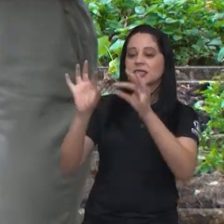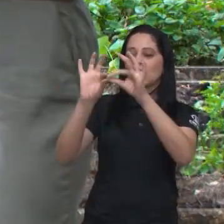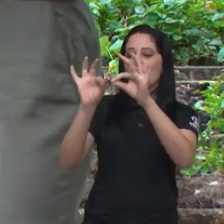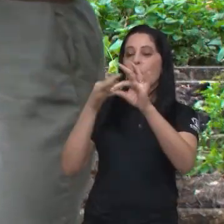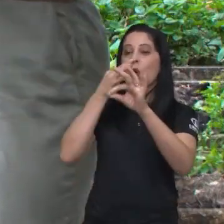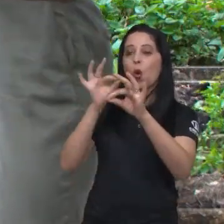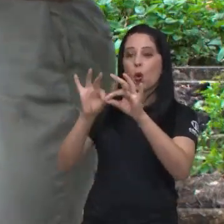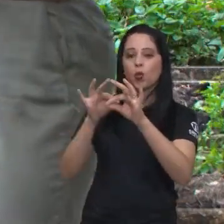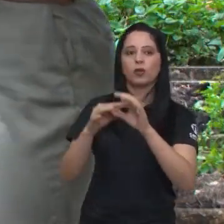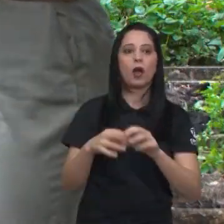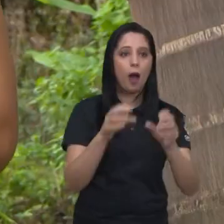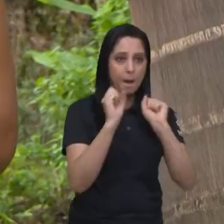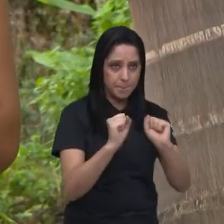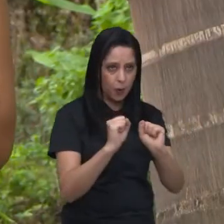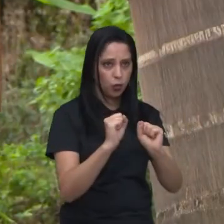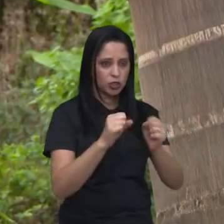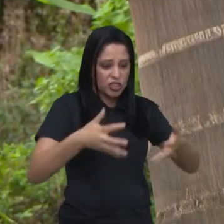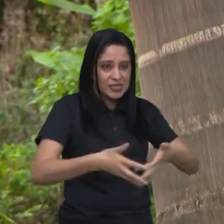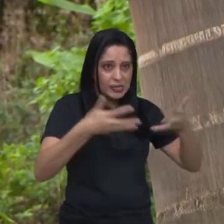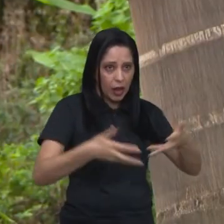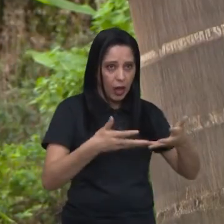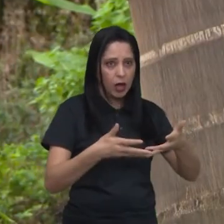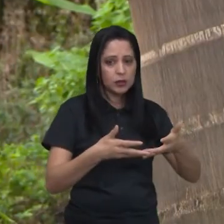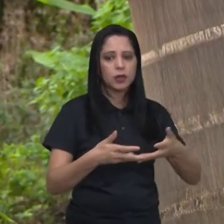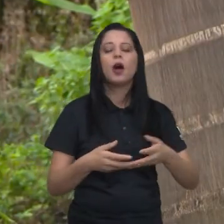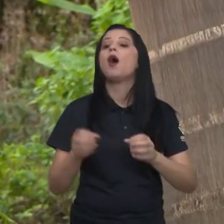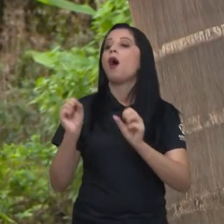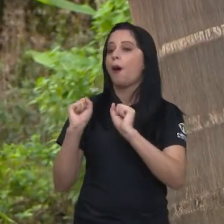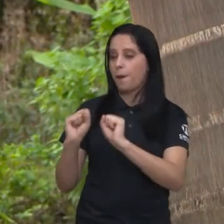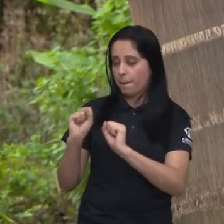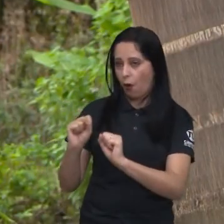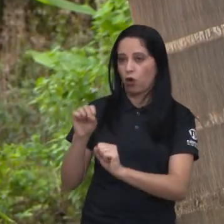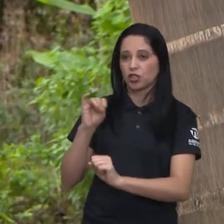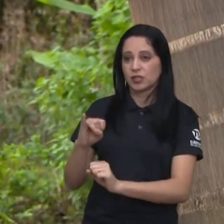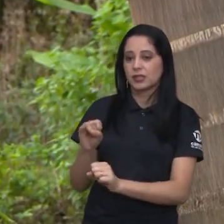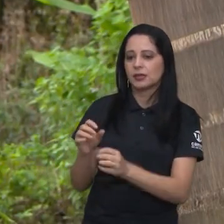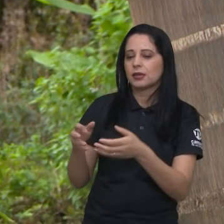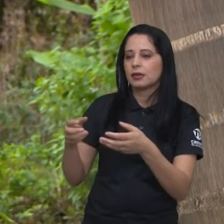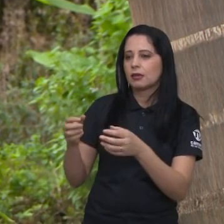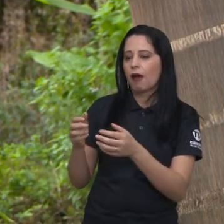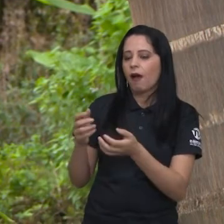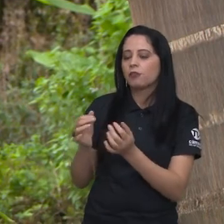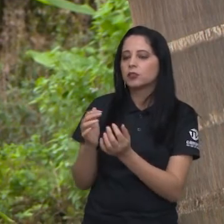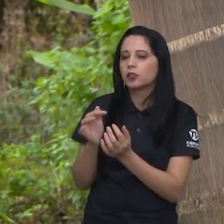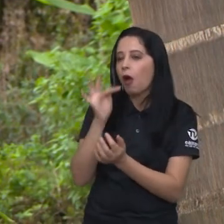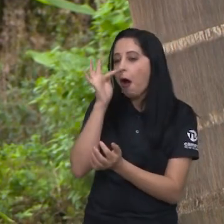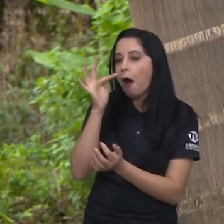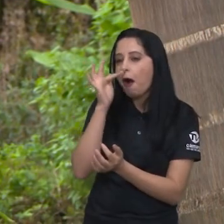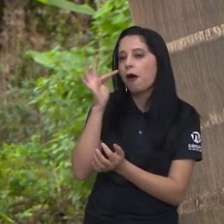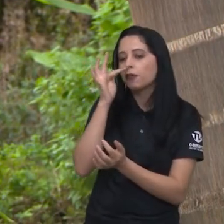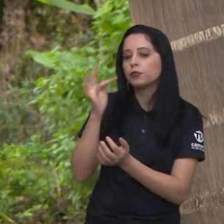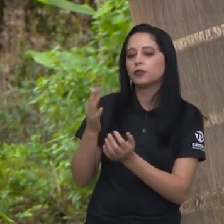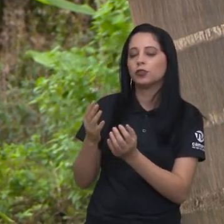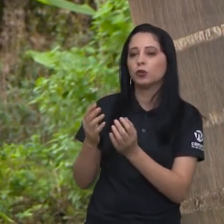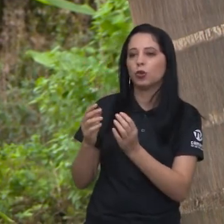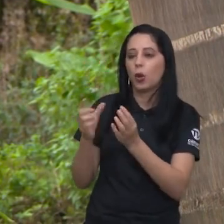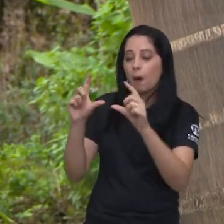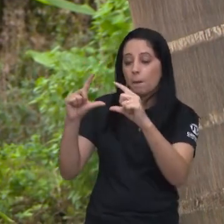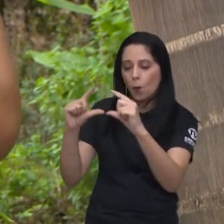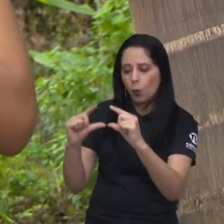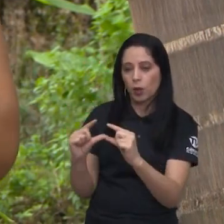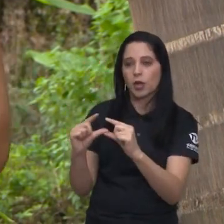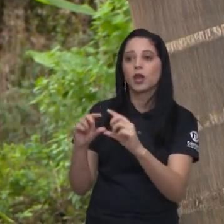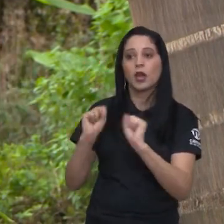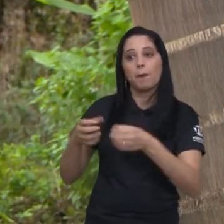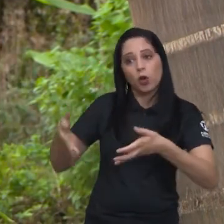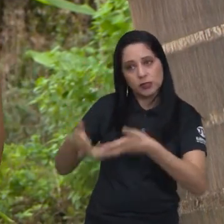refogados. Crua posso? Crua pode, as folhas mais jovens, mais tenras, molinhas. Aí, conforme ela vai ficando maior e mais madura,